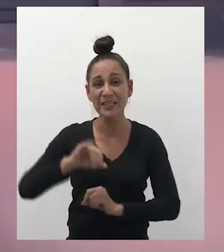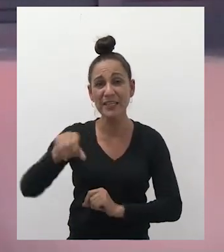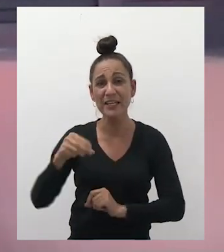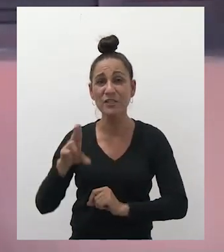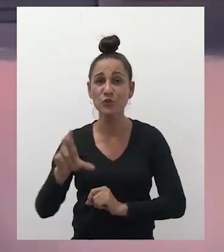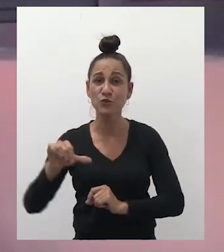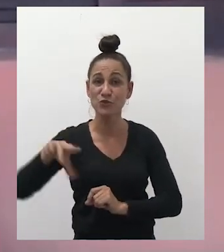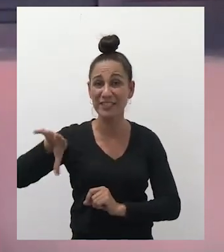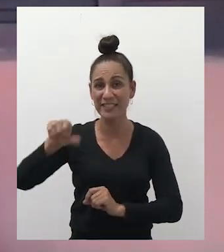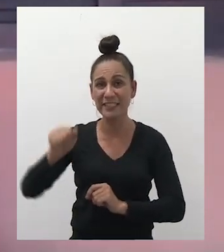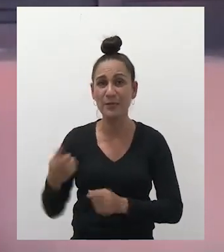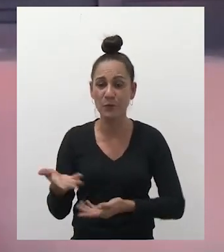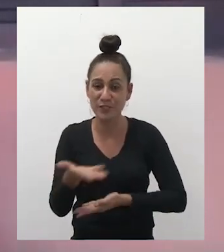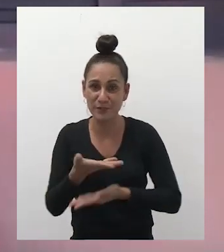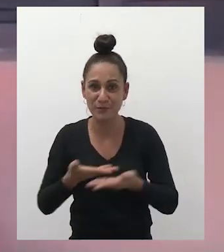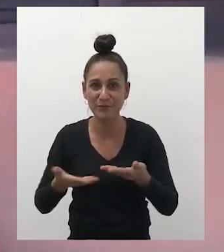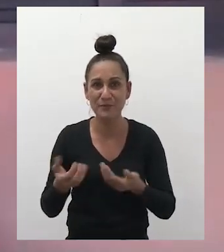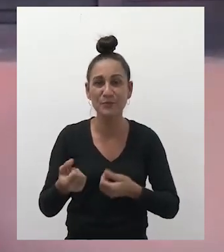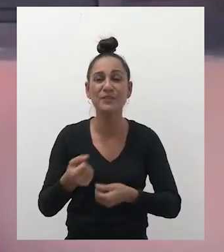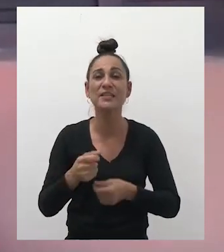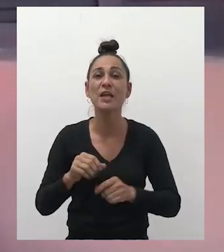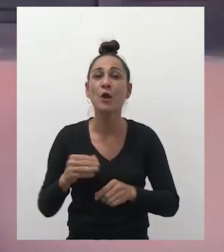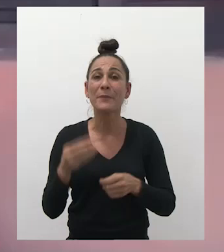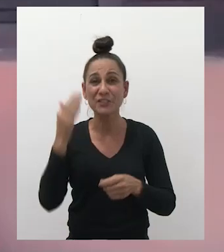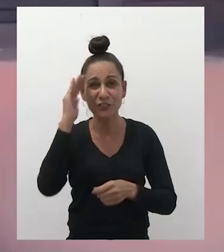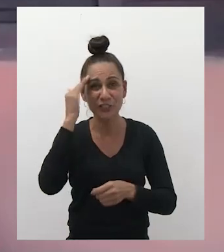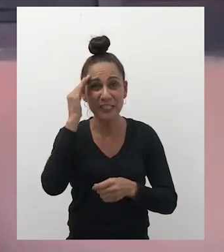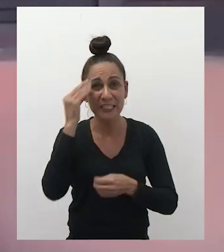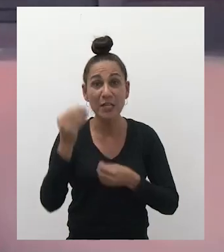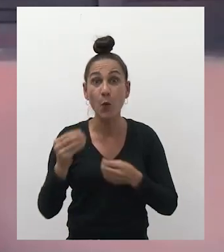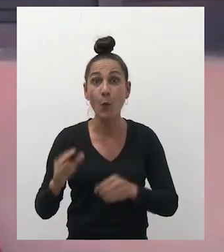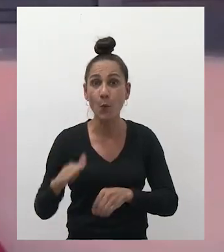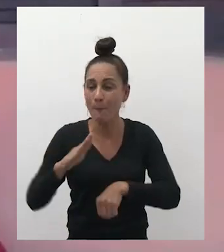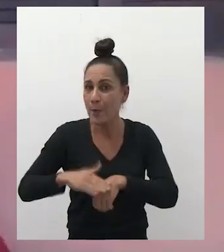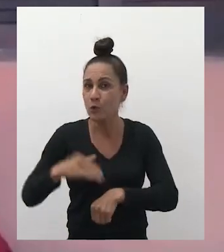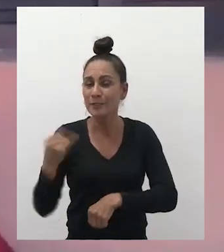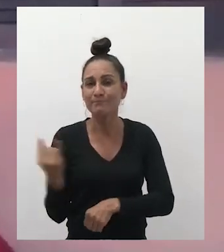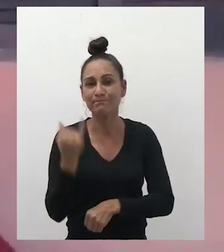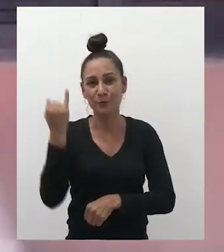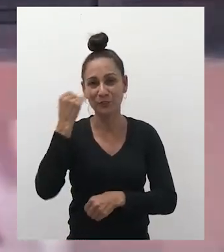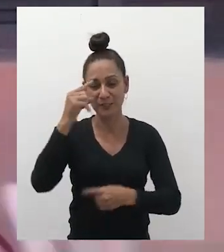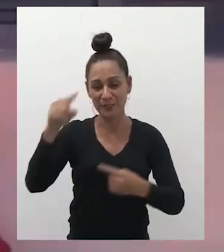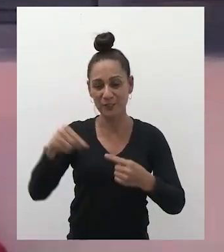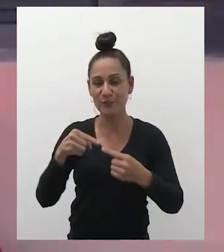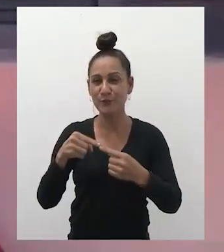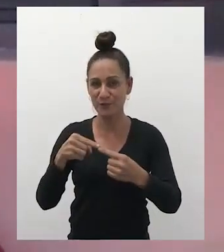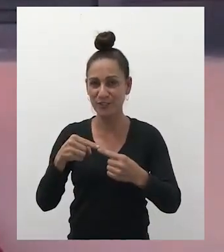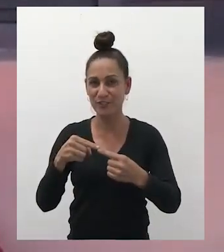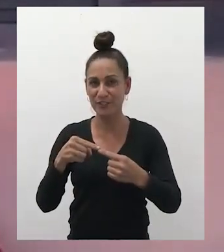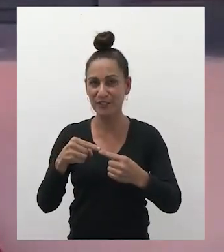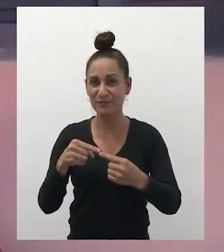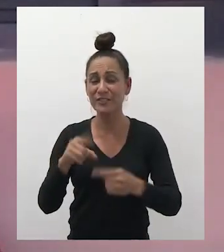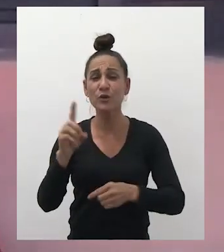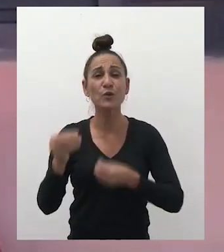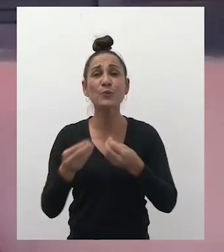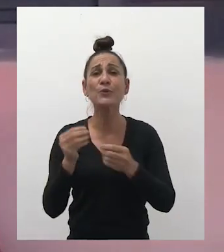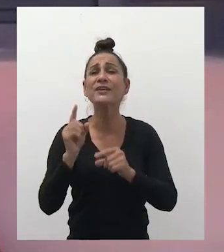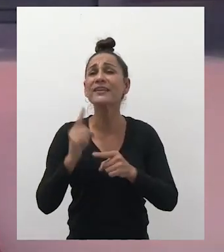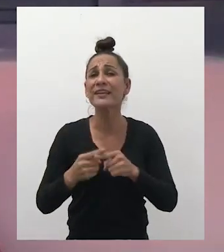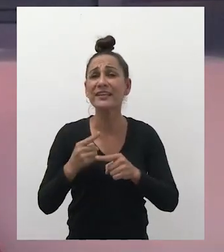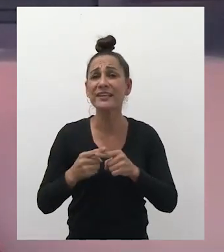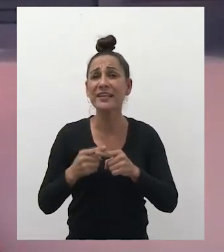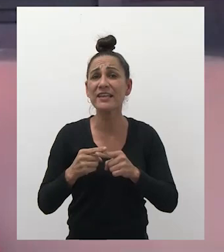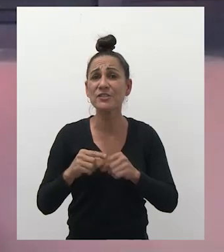possa contribuir com a gente para que a gente entenda a importância desses objetivos e o que é que isso, de certa forma, nos